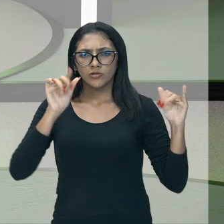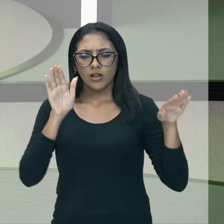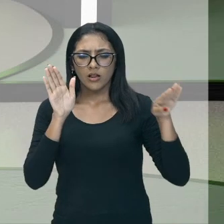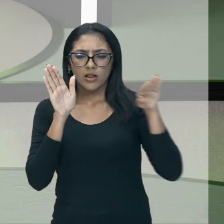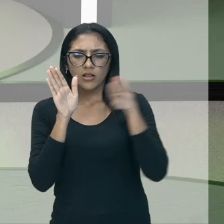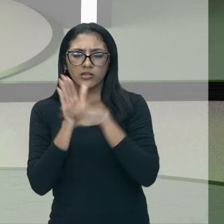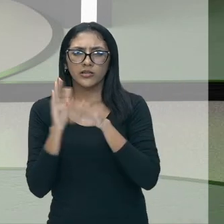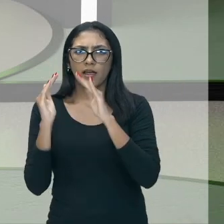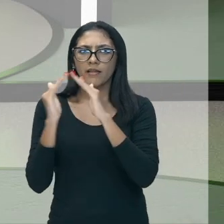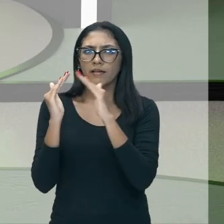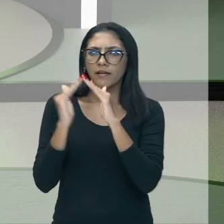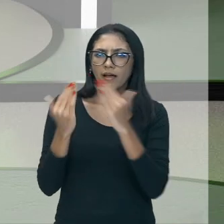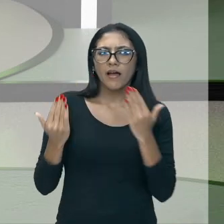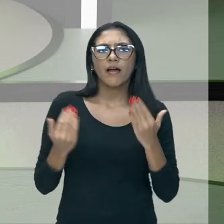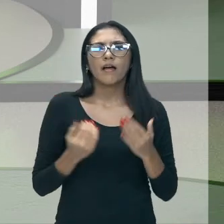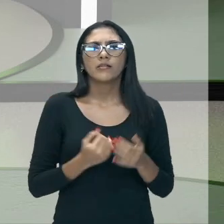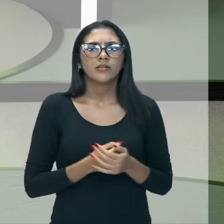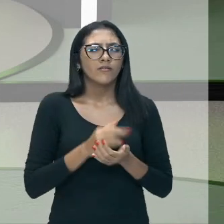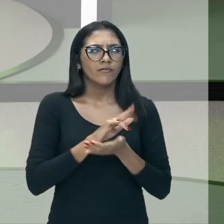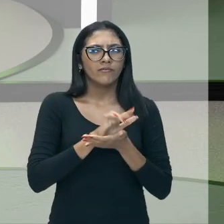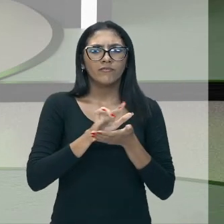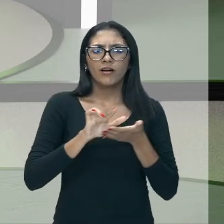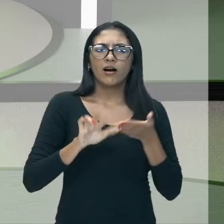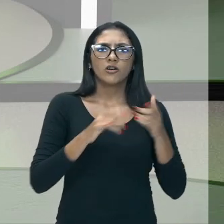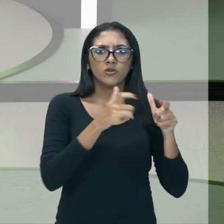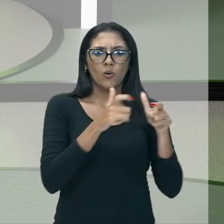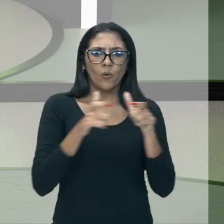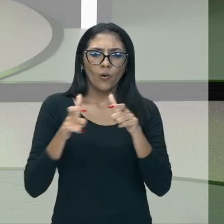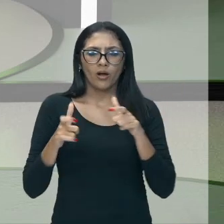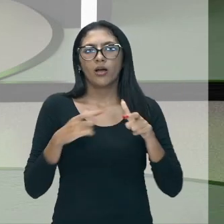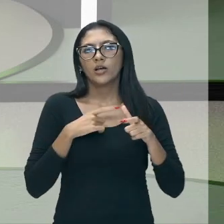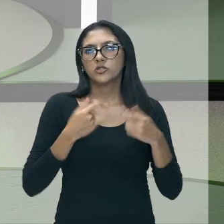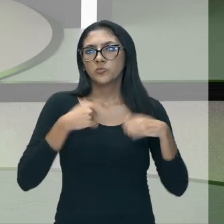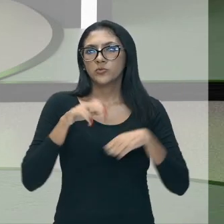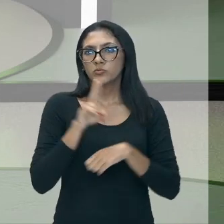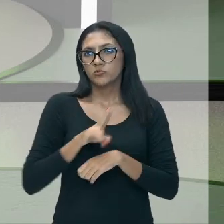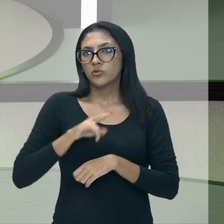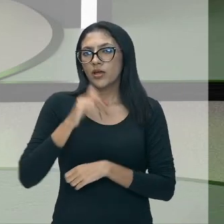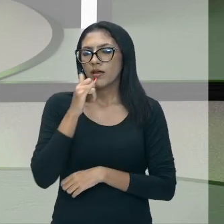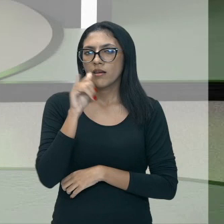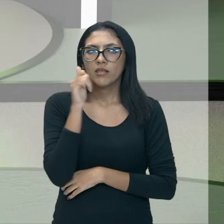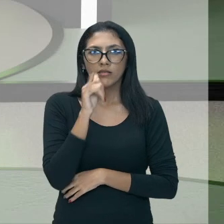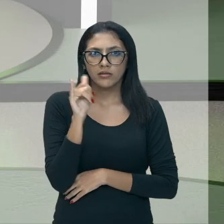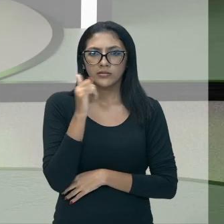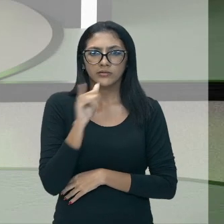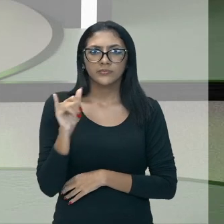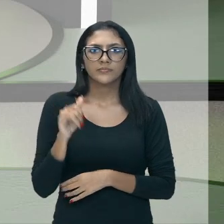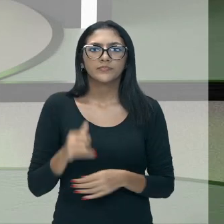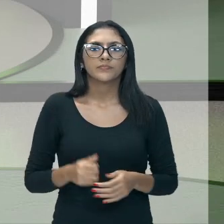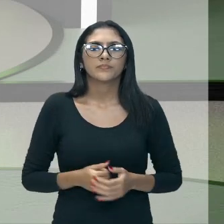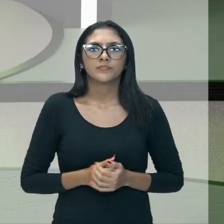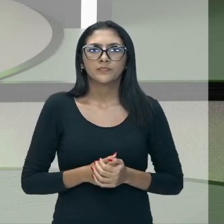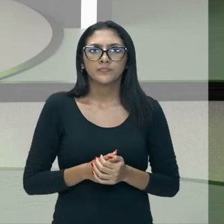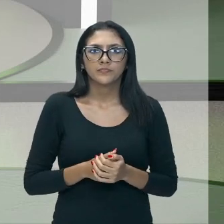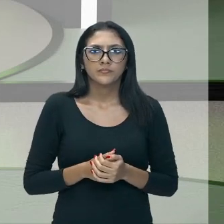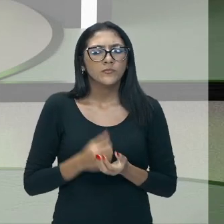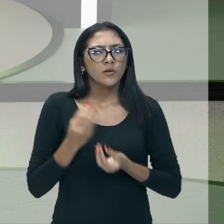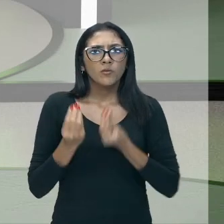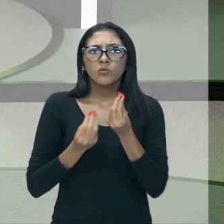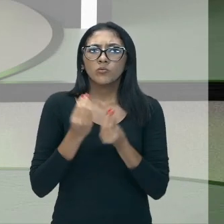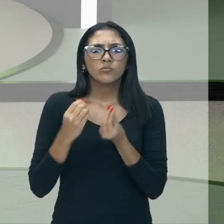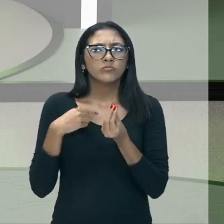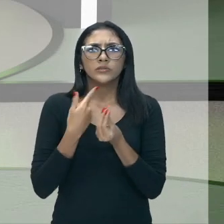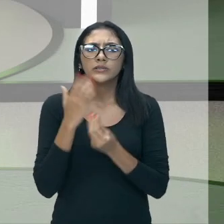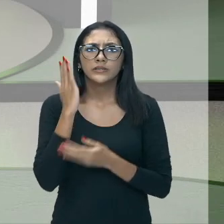no hospital, tudo que funciona com a energia. E como é que eu vou calcular